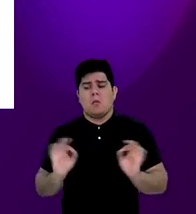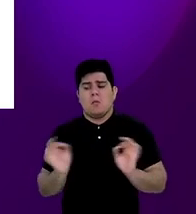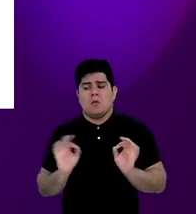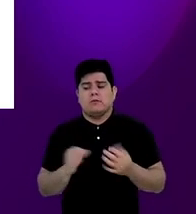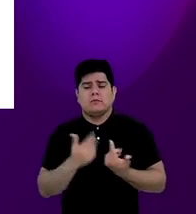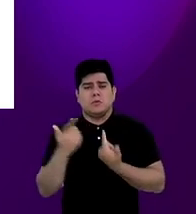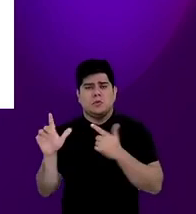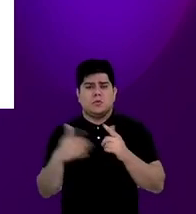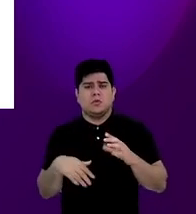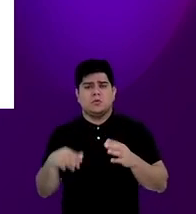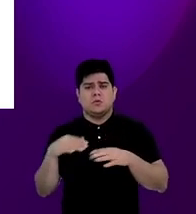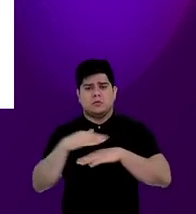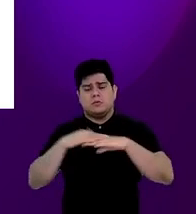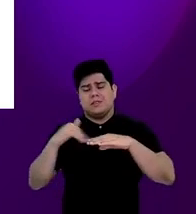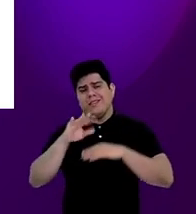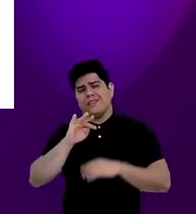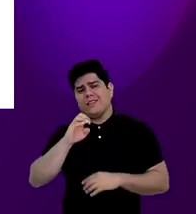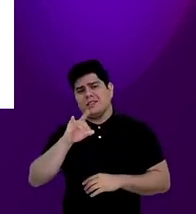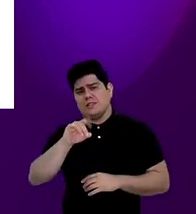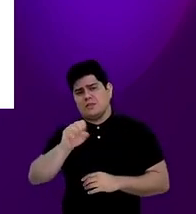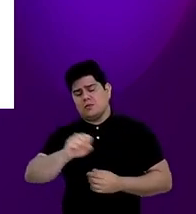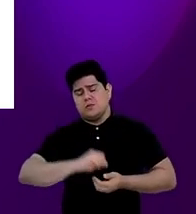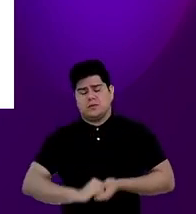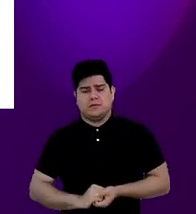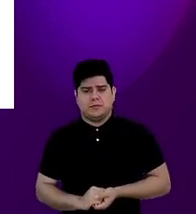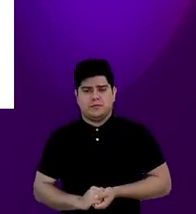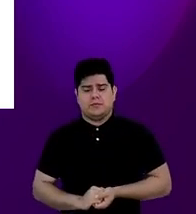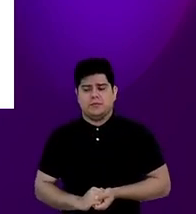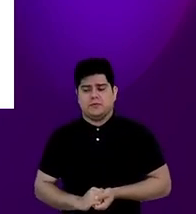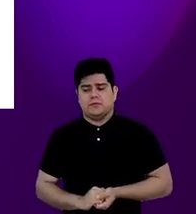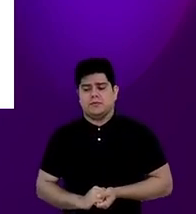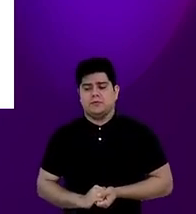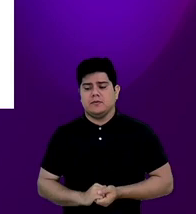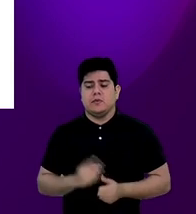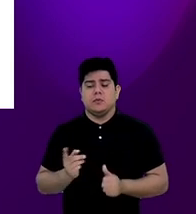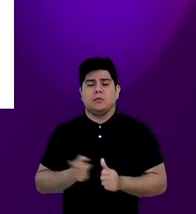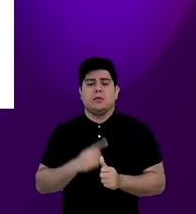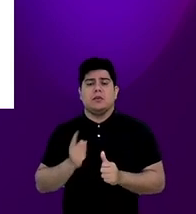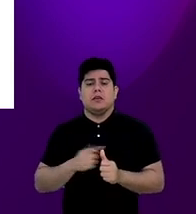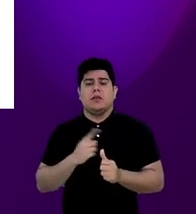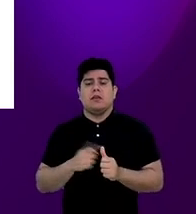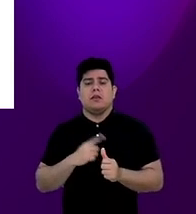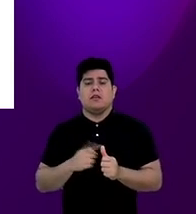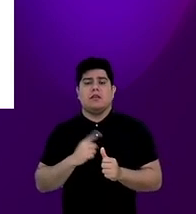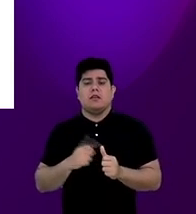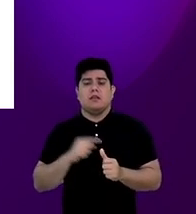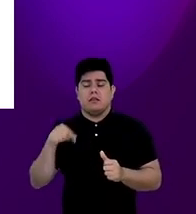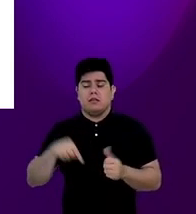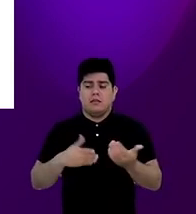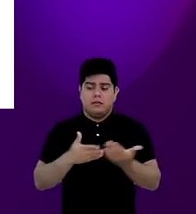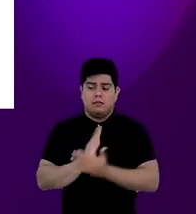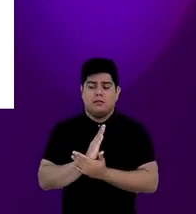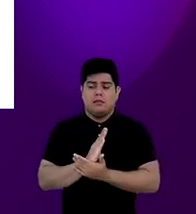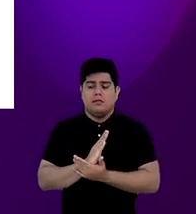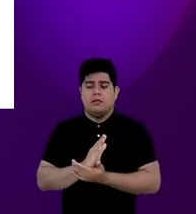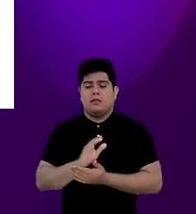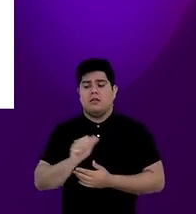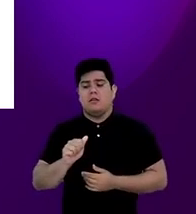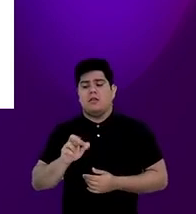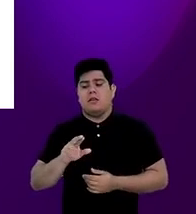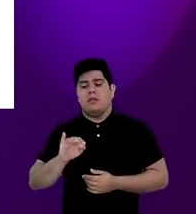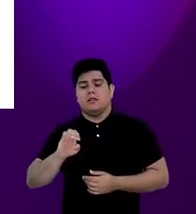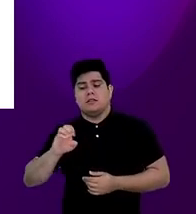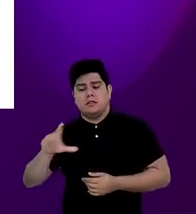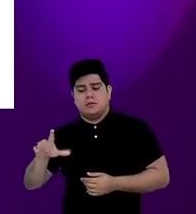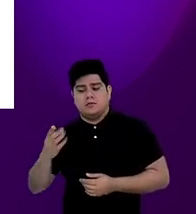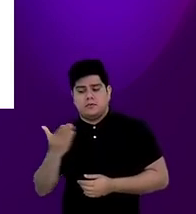outros tecidos. O primeiro produto que chegou à aprovação clínica é o ida-cel. Ele usa um vetor